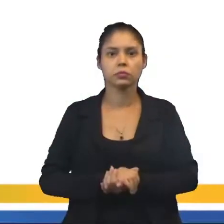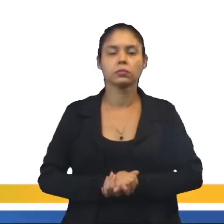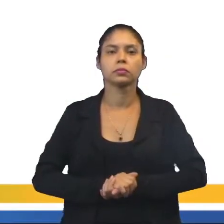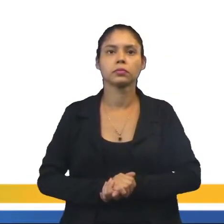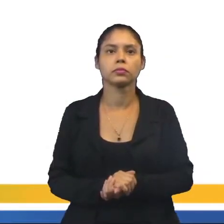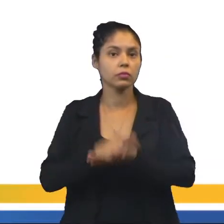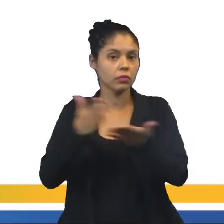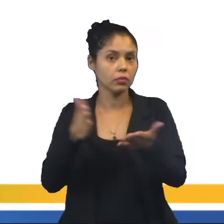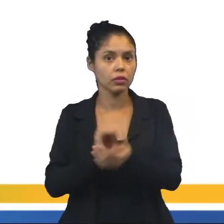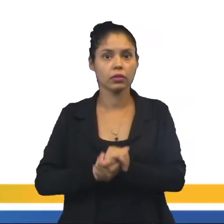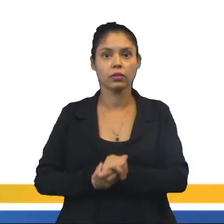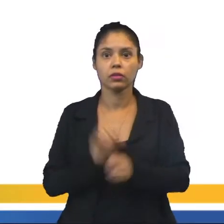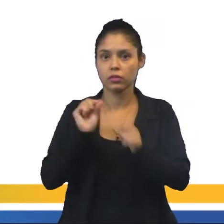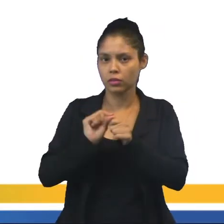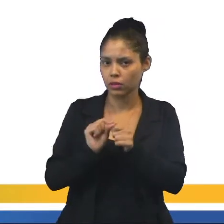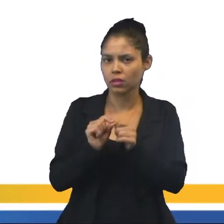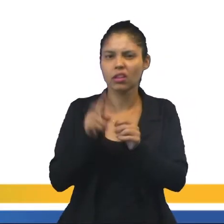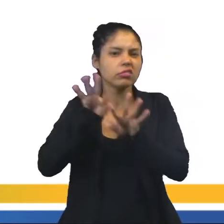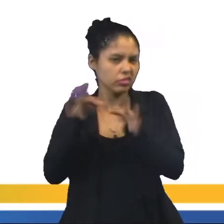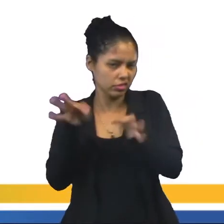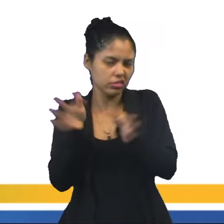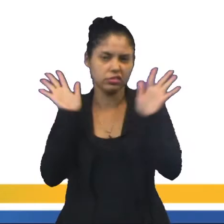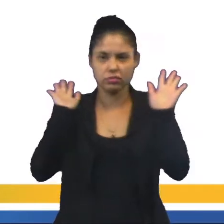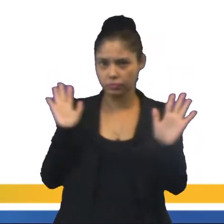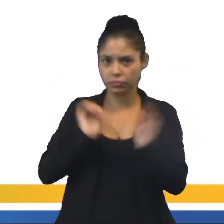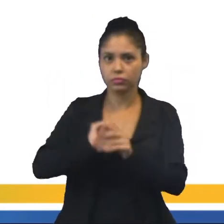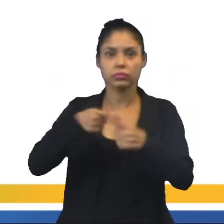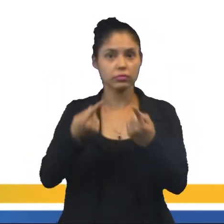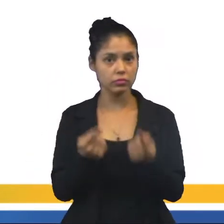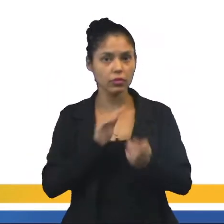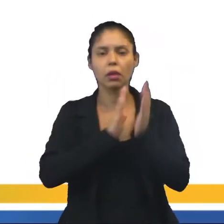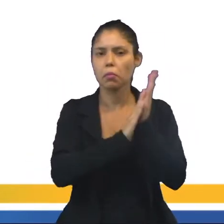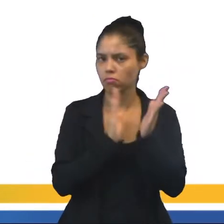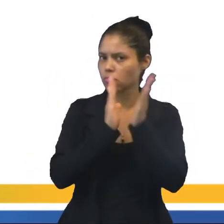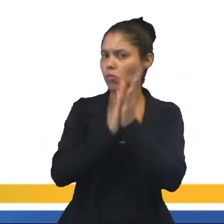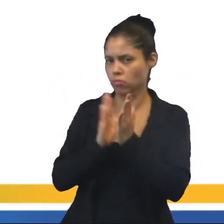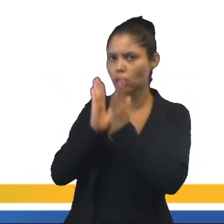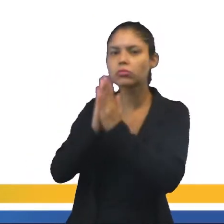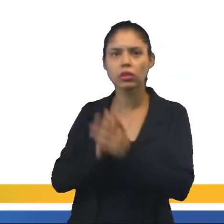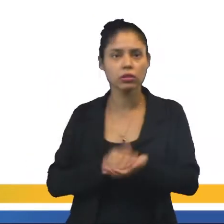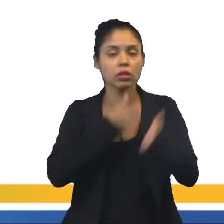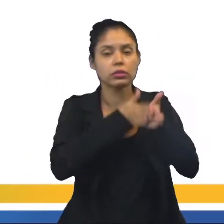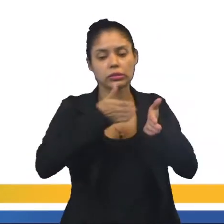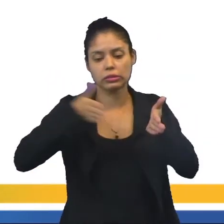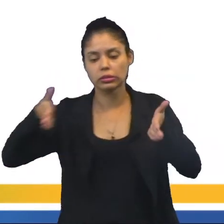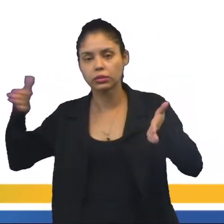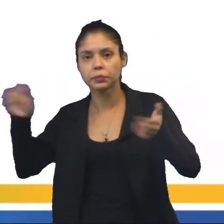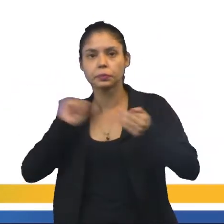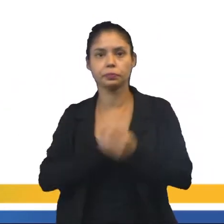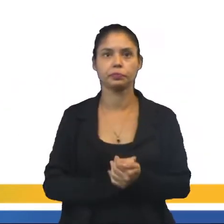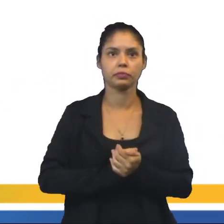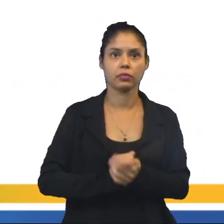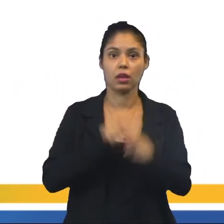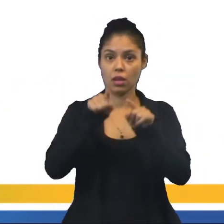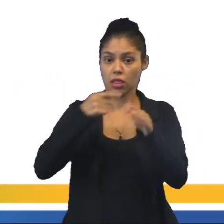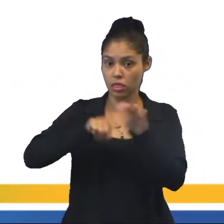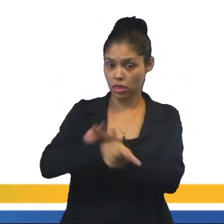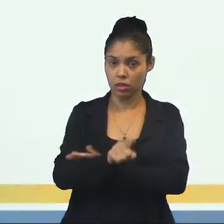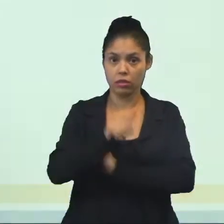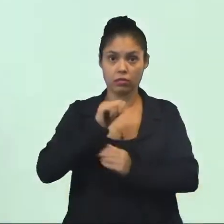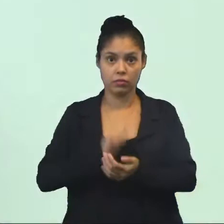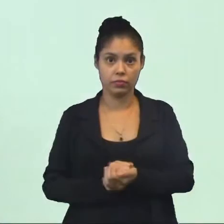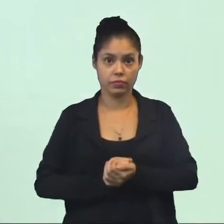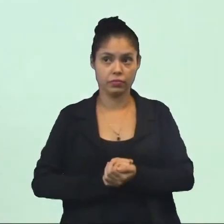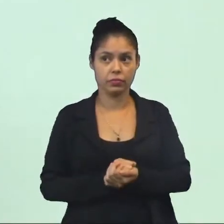loja que eu tô fazendo ritmo assim bem simples né mais batendo mesma pulsação do compasso mas se eu fazer aqui dentro